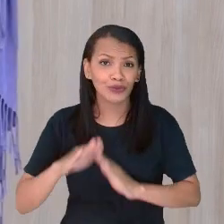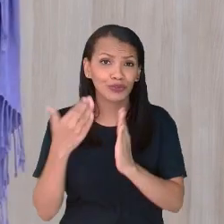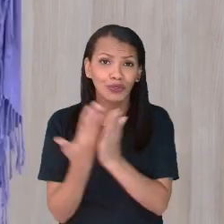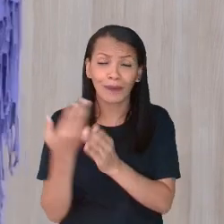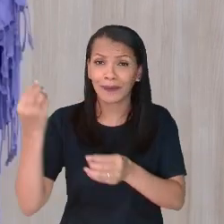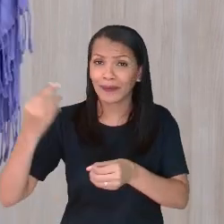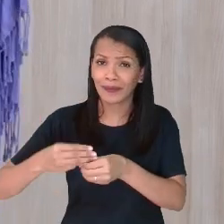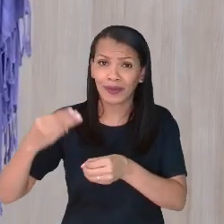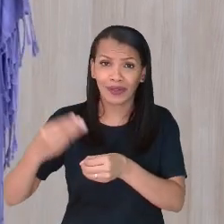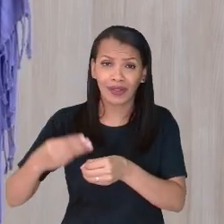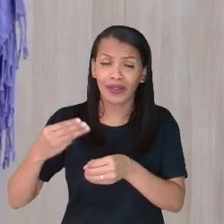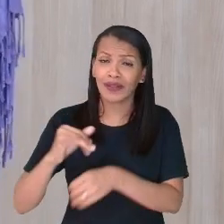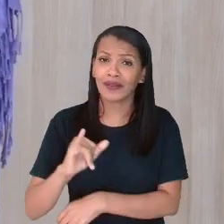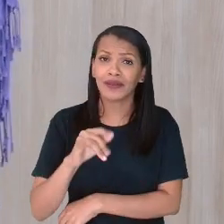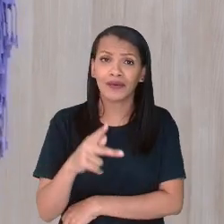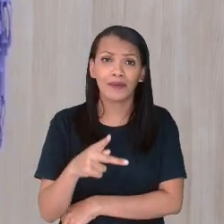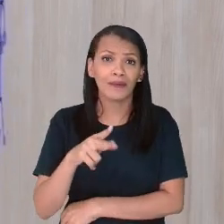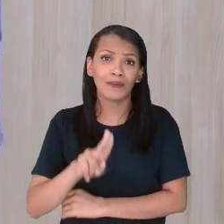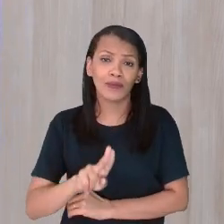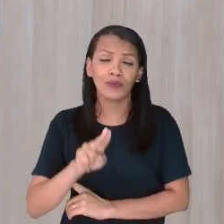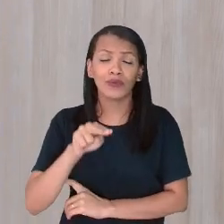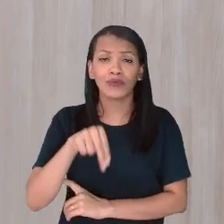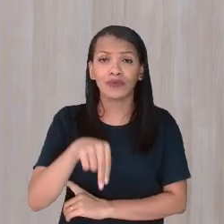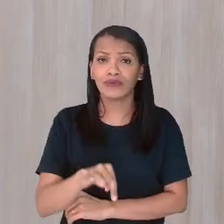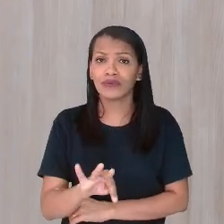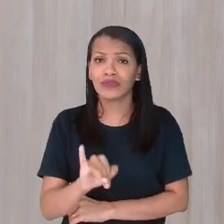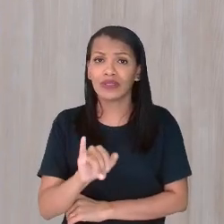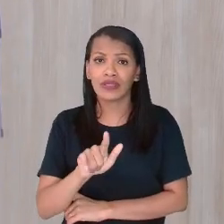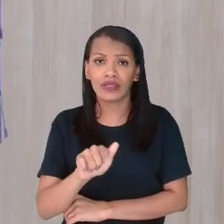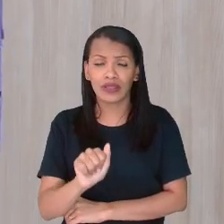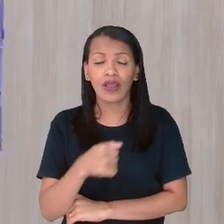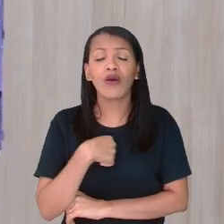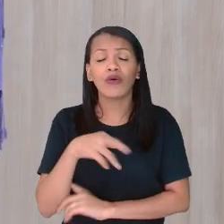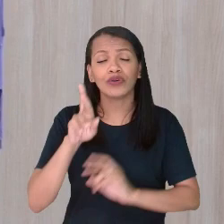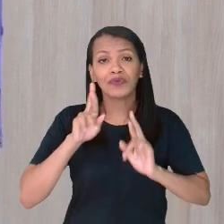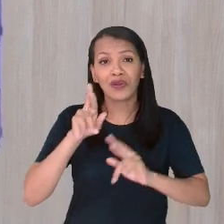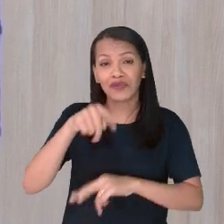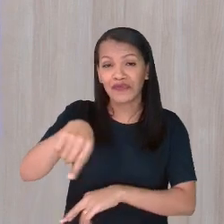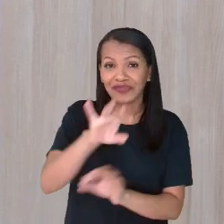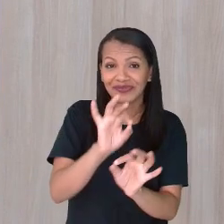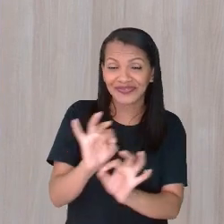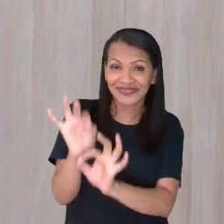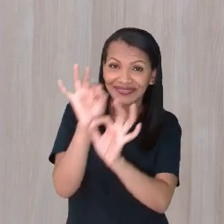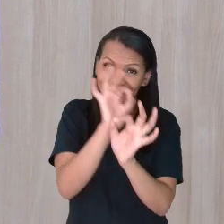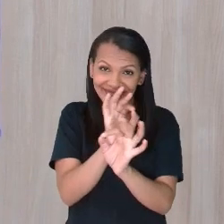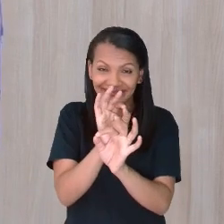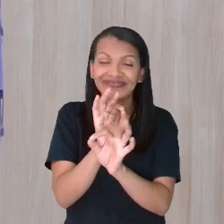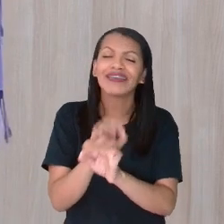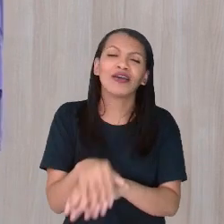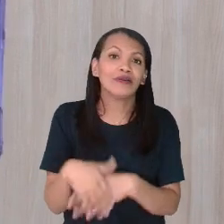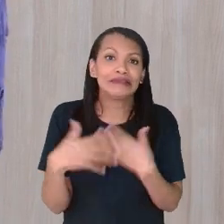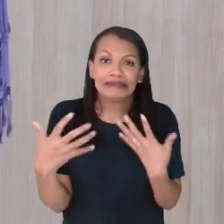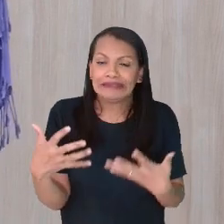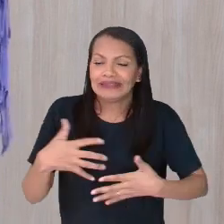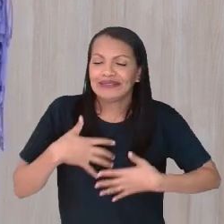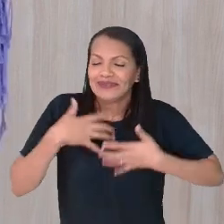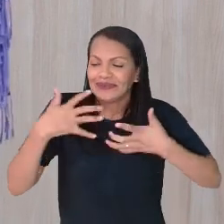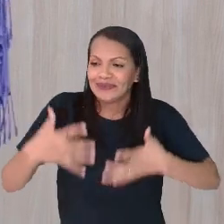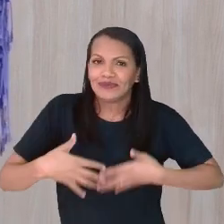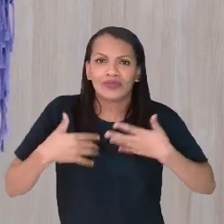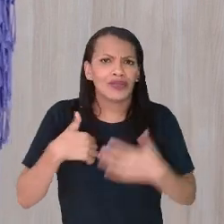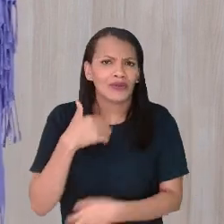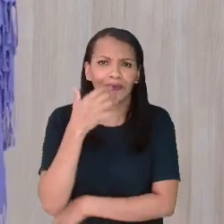beijo imenso para vocês. Espero que vocês assistam e que se encantem tanto quanto